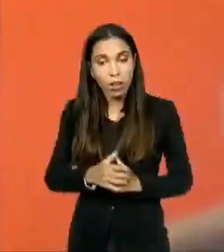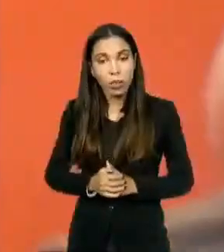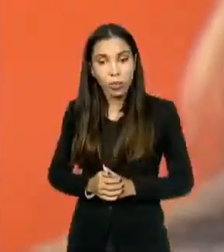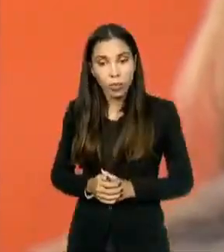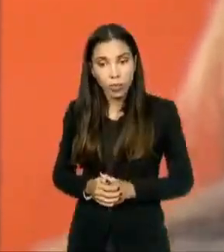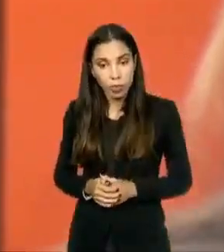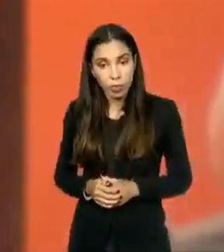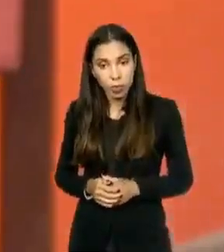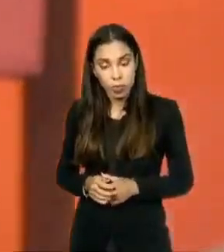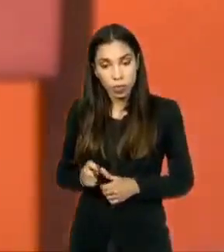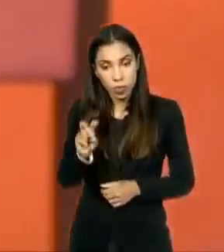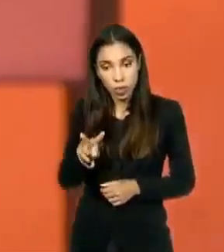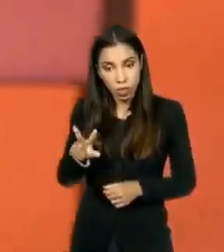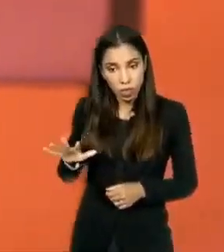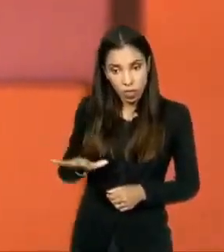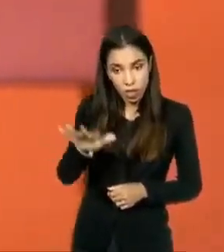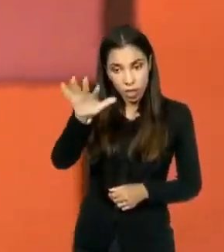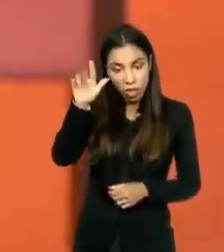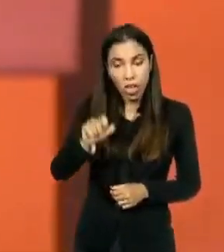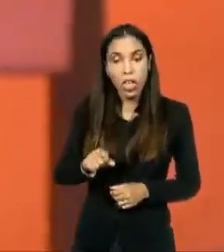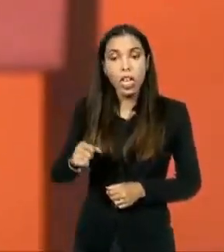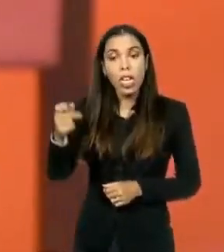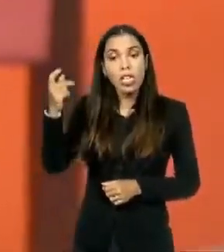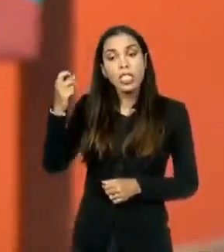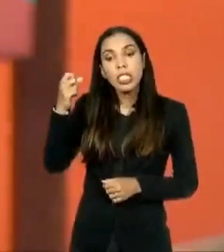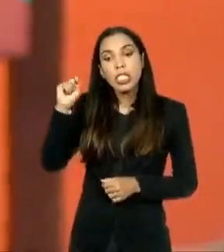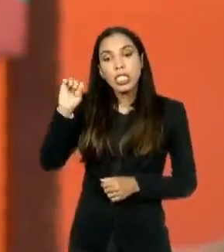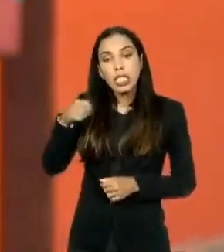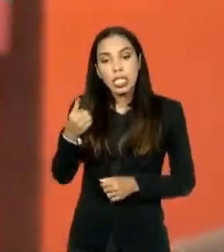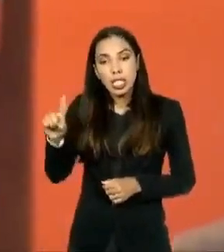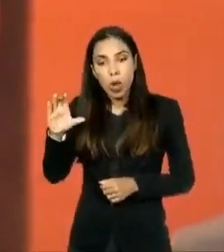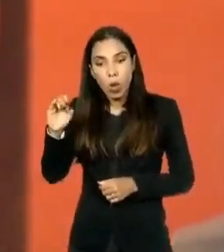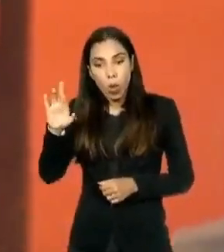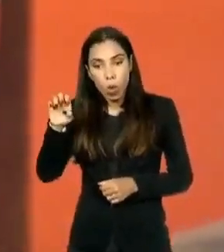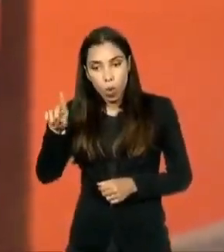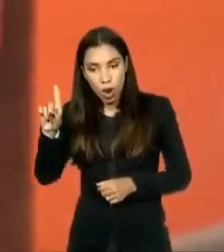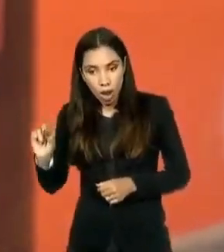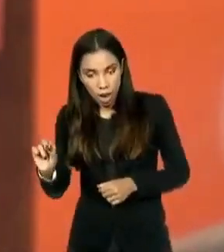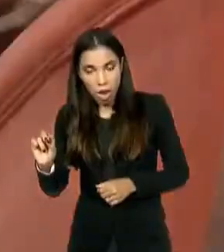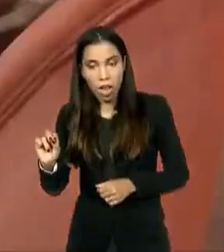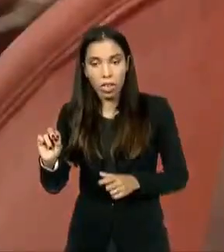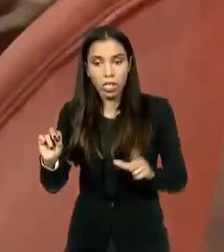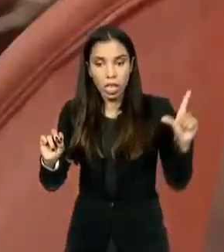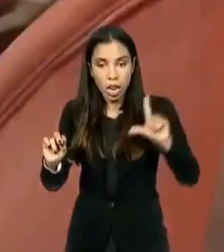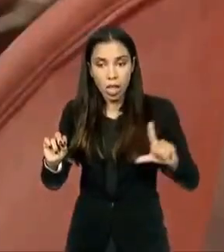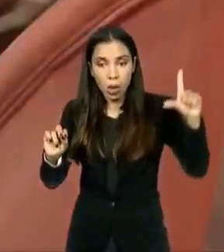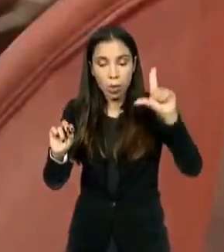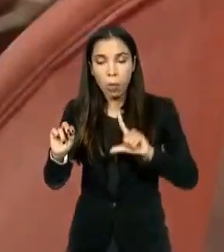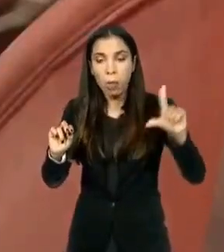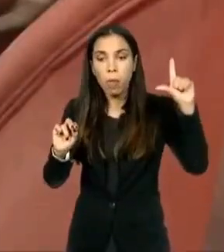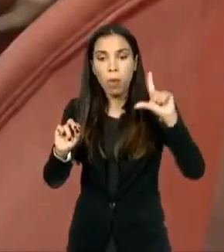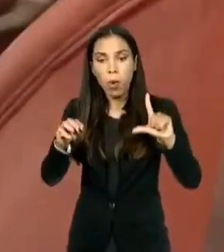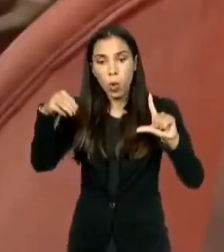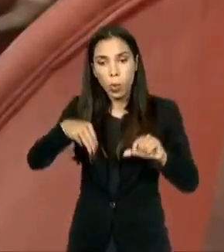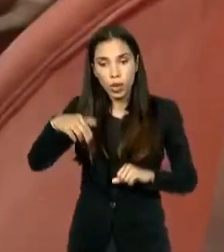Sim, sim. O Vidigal se localiza entre São Conrado e Leblon. São dos 2 metros quadrados mais caros da América Latina, podemos